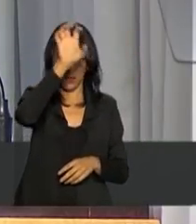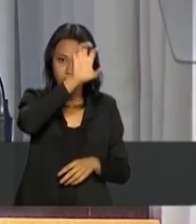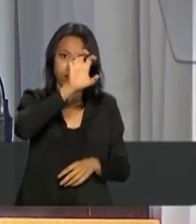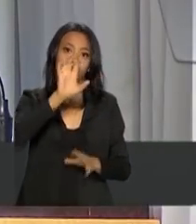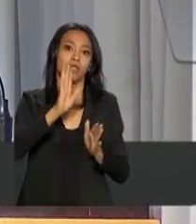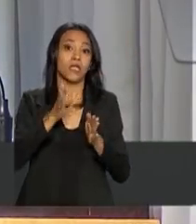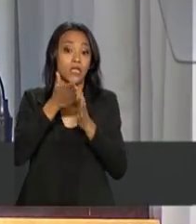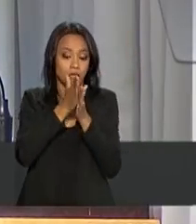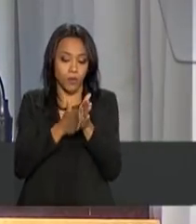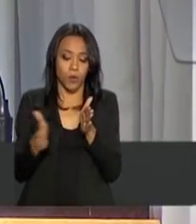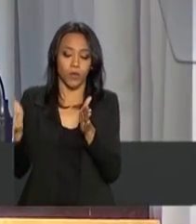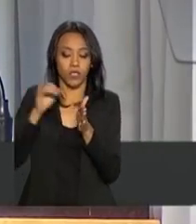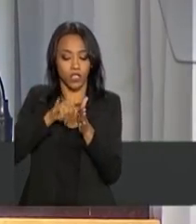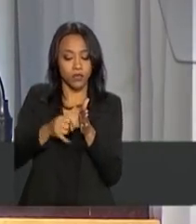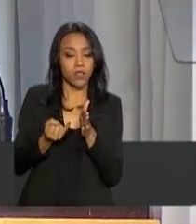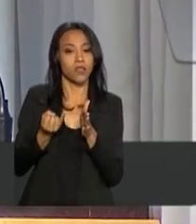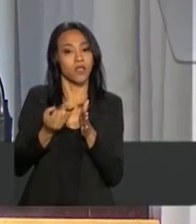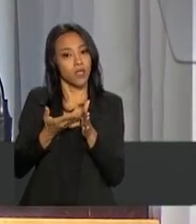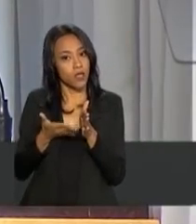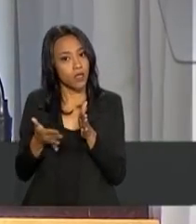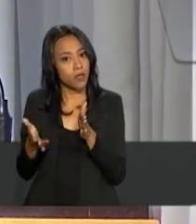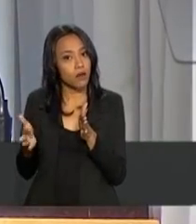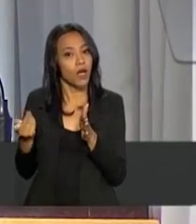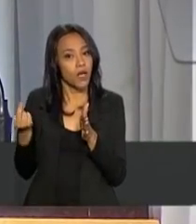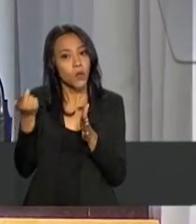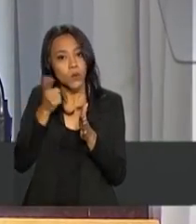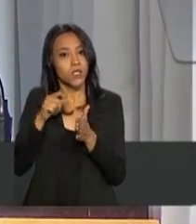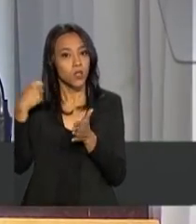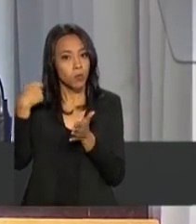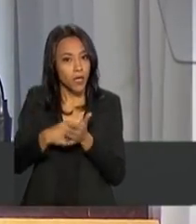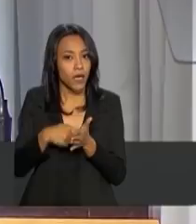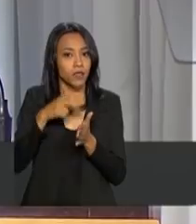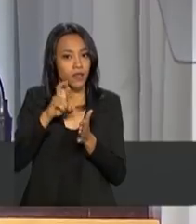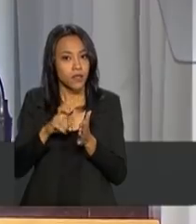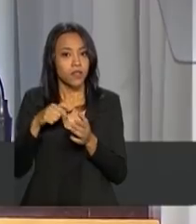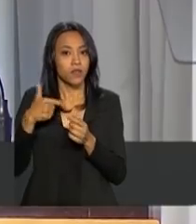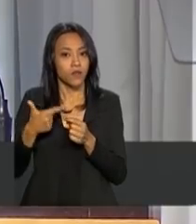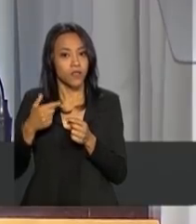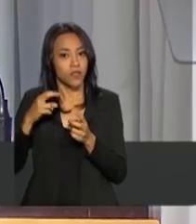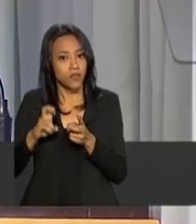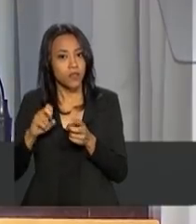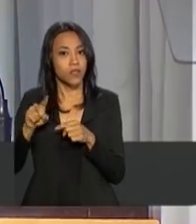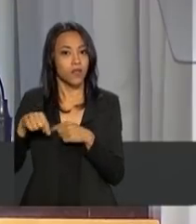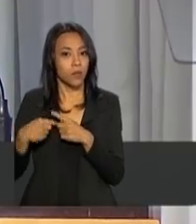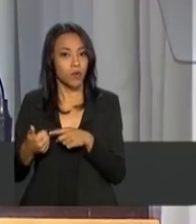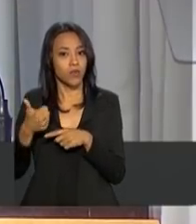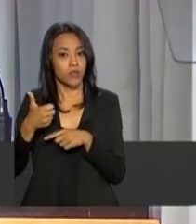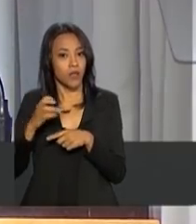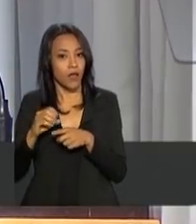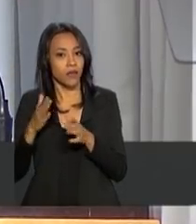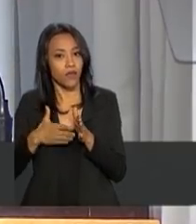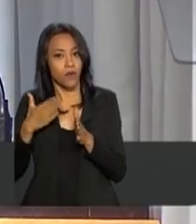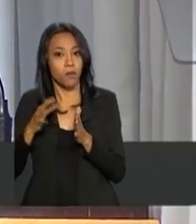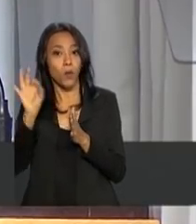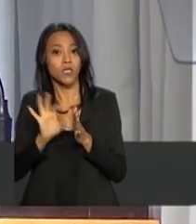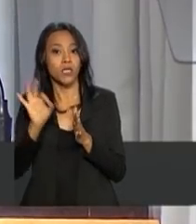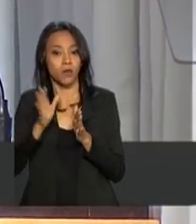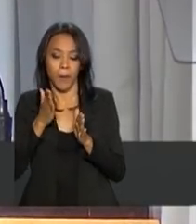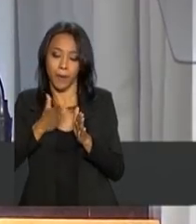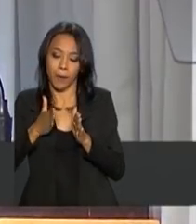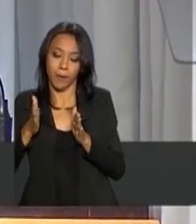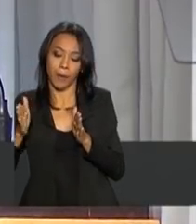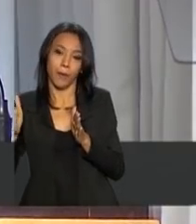janeiro do ano seguinte, começou a pagar 5,25, no outro mês 10,50, e assim